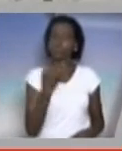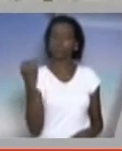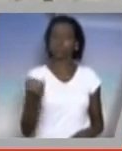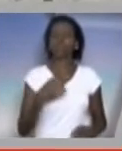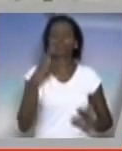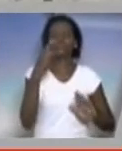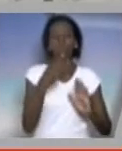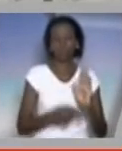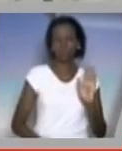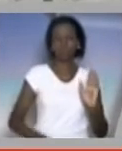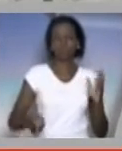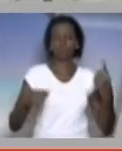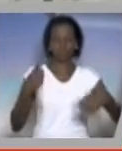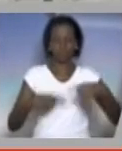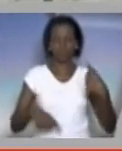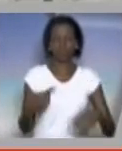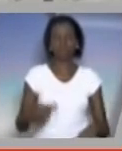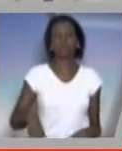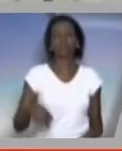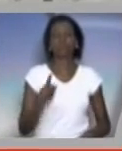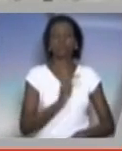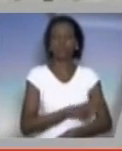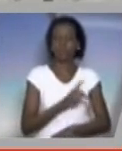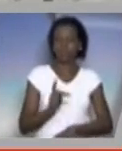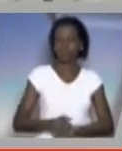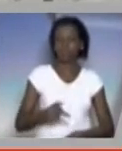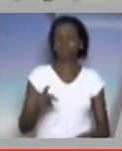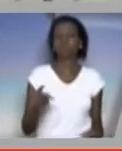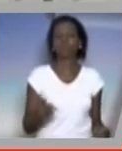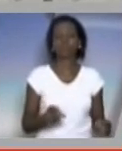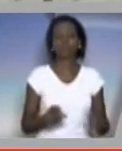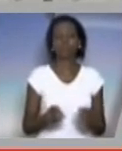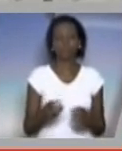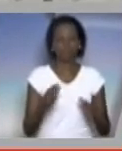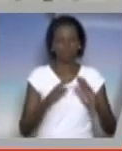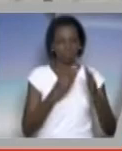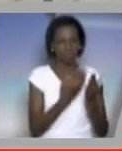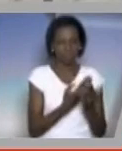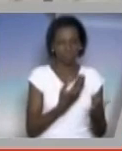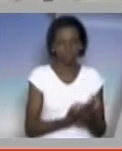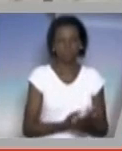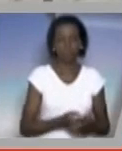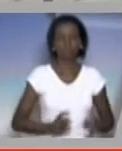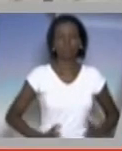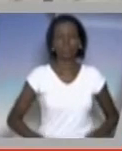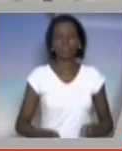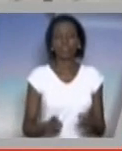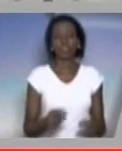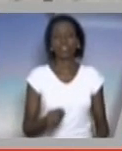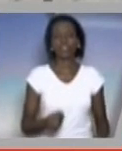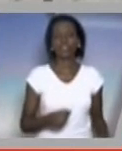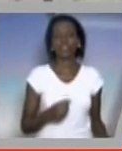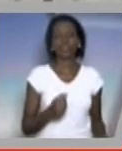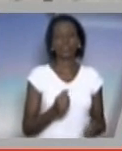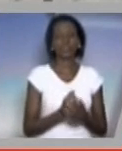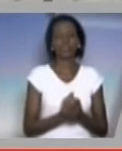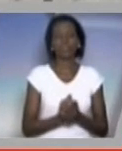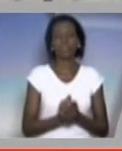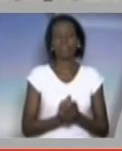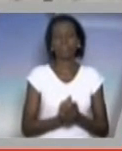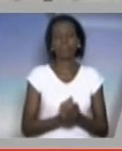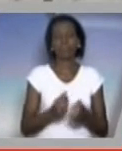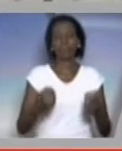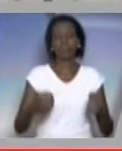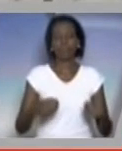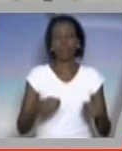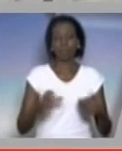projeto político pedagógico da escola, possa ser efetivado, possa se realizar. É preciso que haja uma